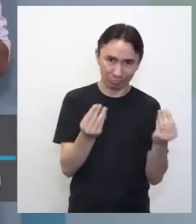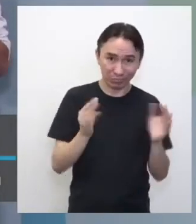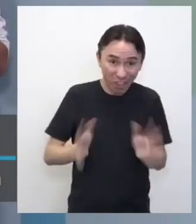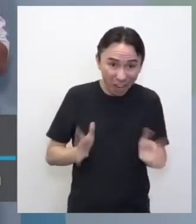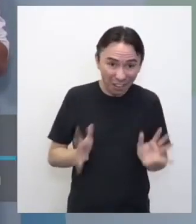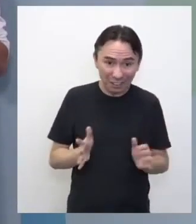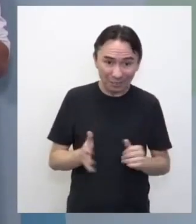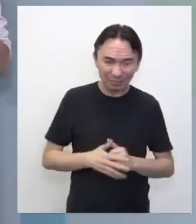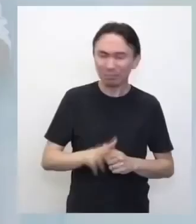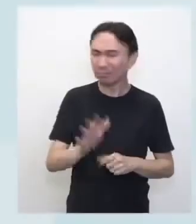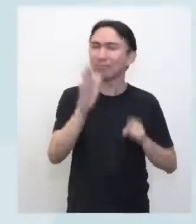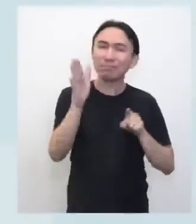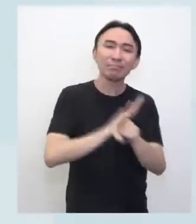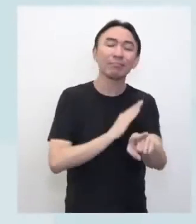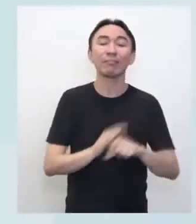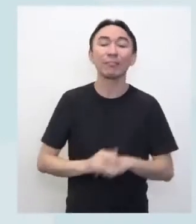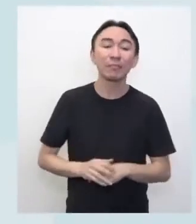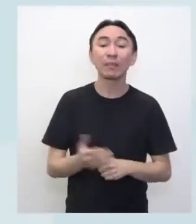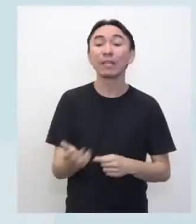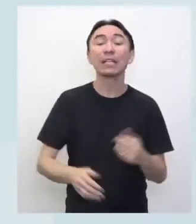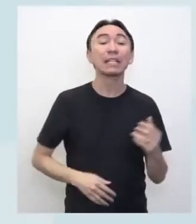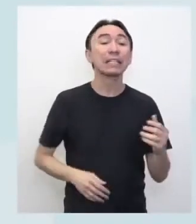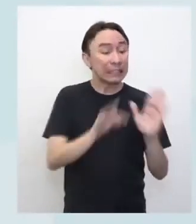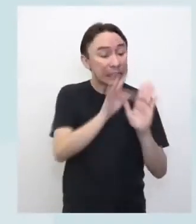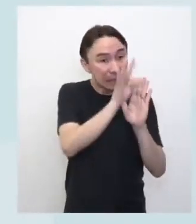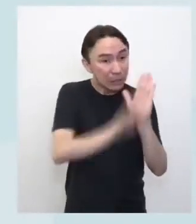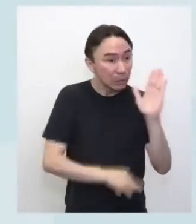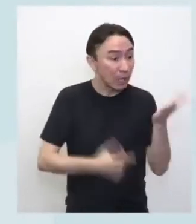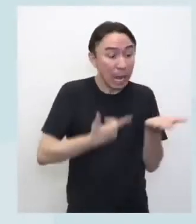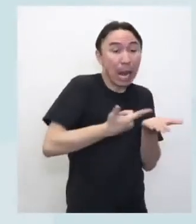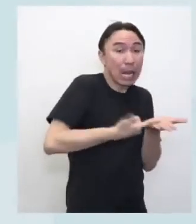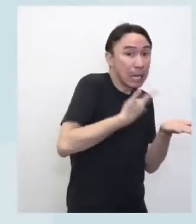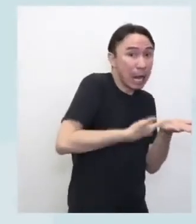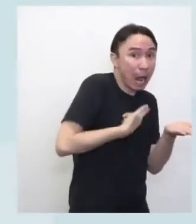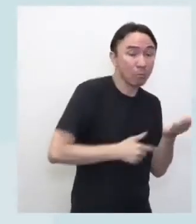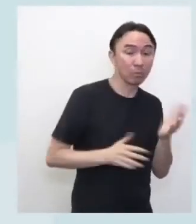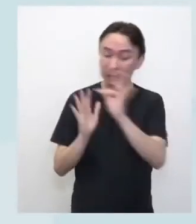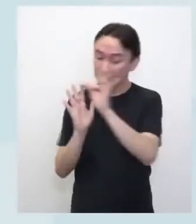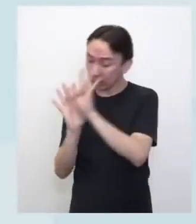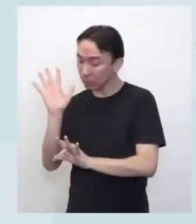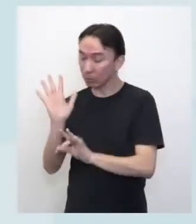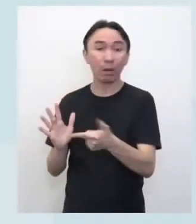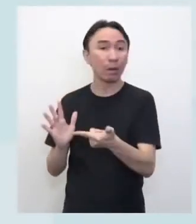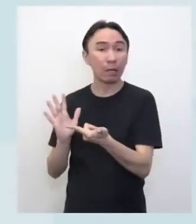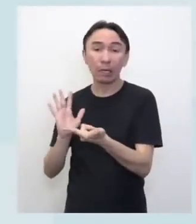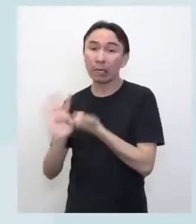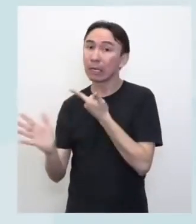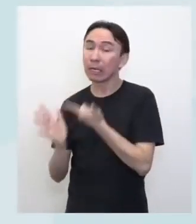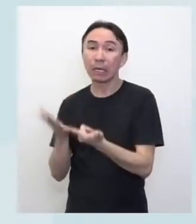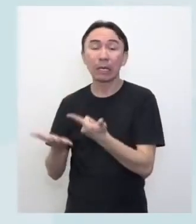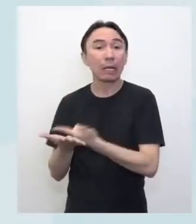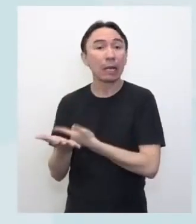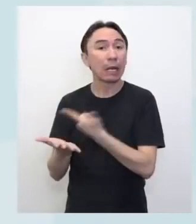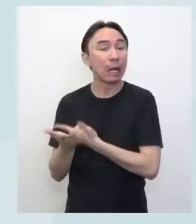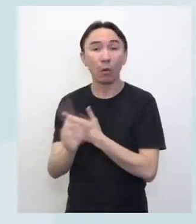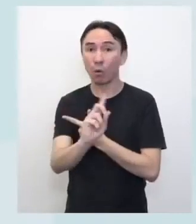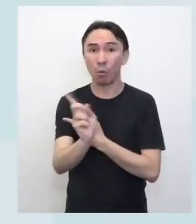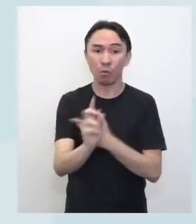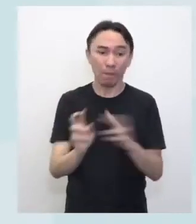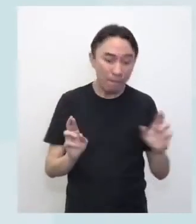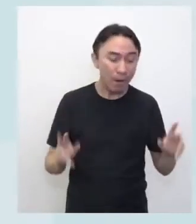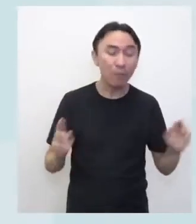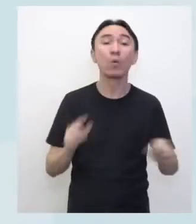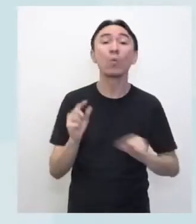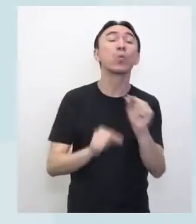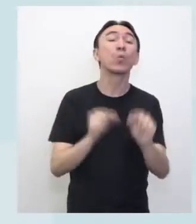Qual é a diferença entre um texto literário e não literário? Você que agora já tem experiência em literatura ao longo desses 2 anos. Eu estou falando bastante aqui para poder dar